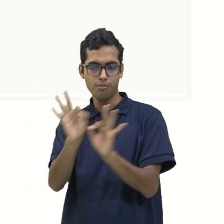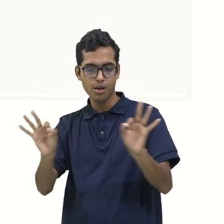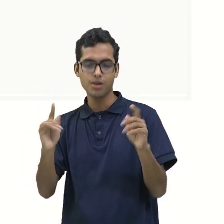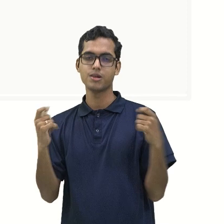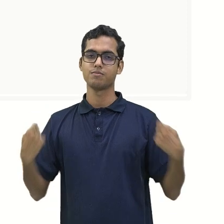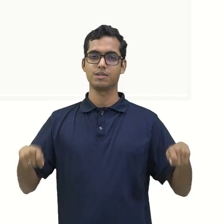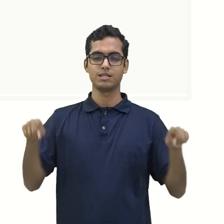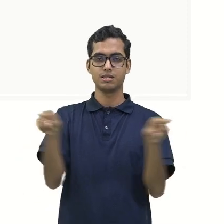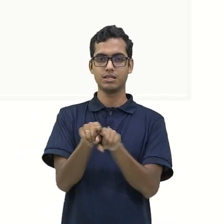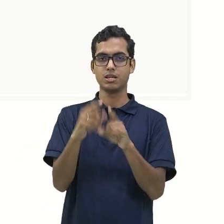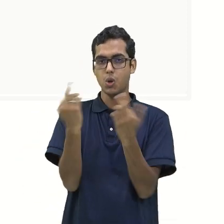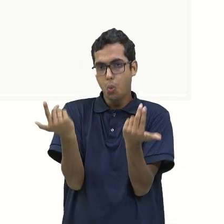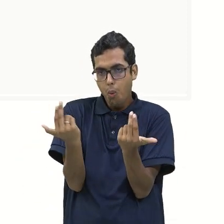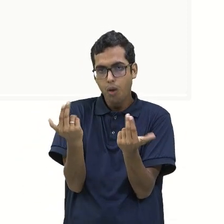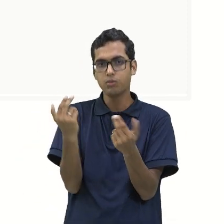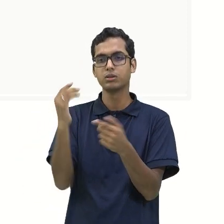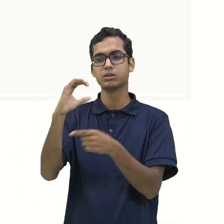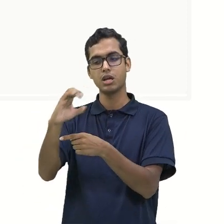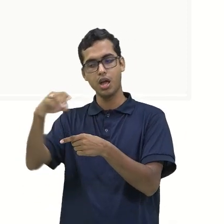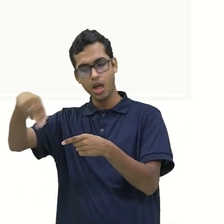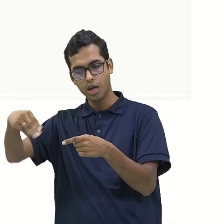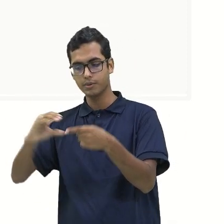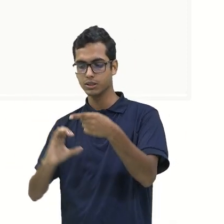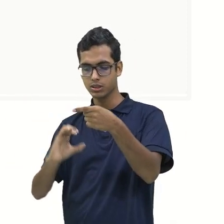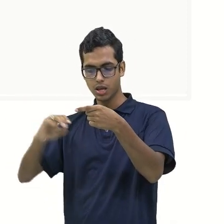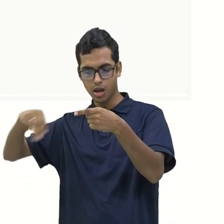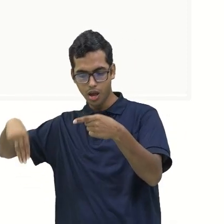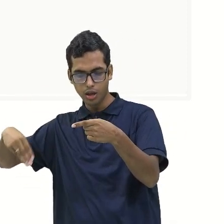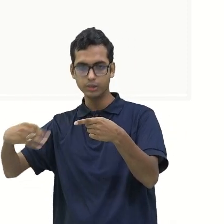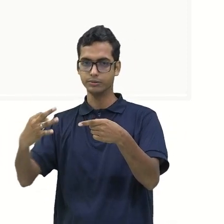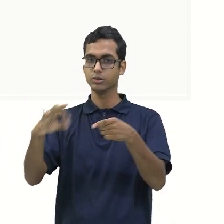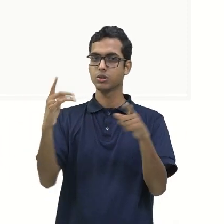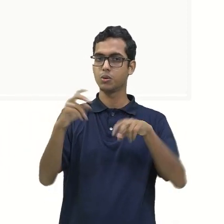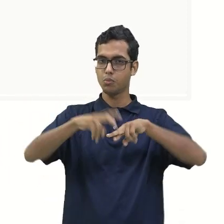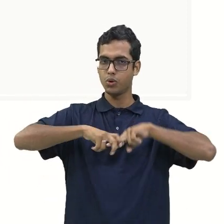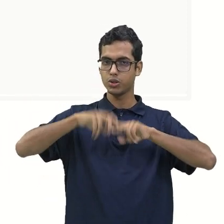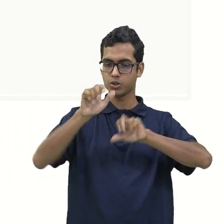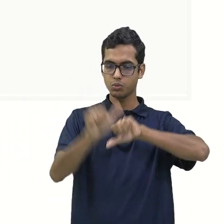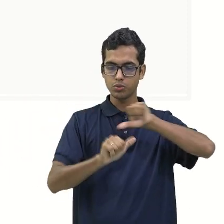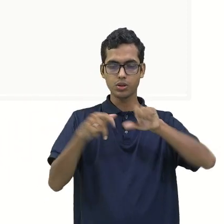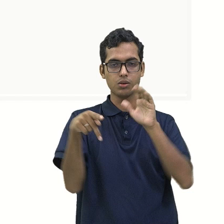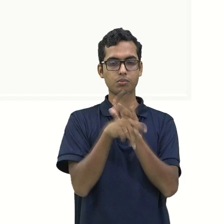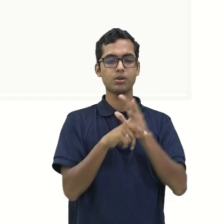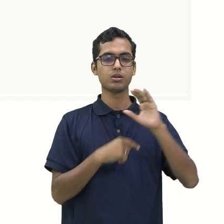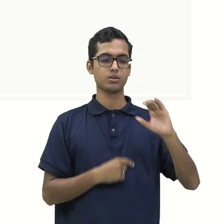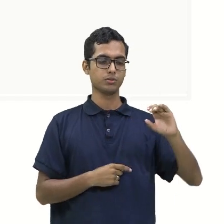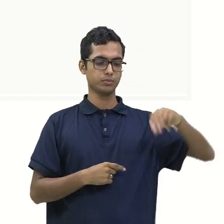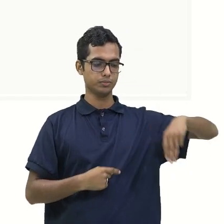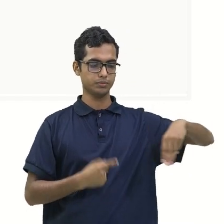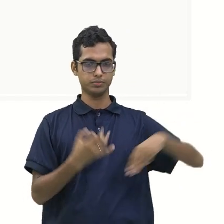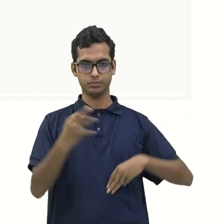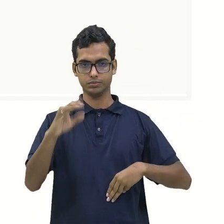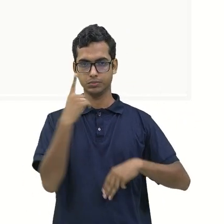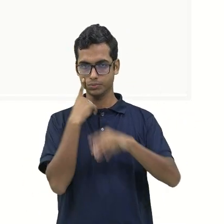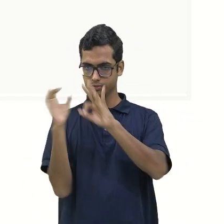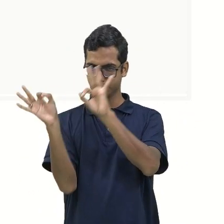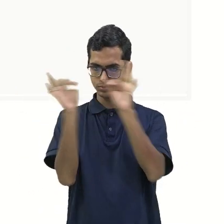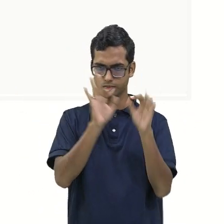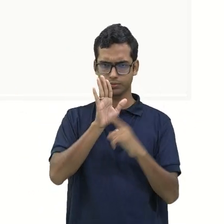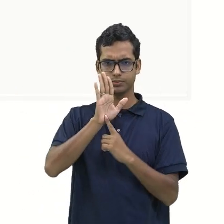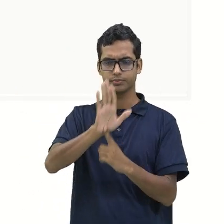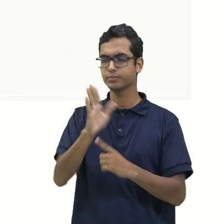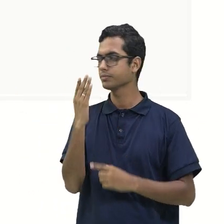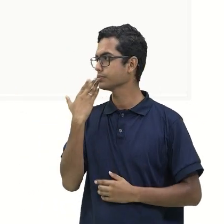mesma unidade. Por isso que eu transformei tudo para centímetros, ok? Então veja que nesse caso nós